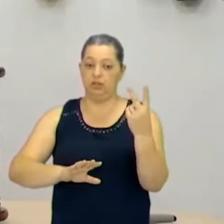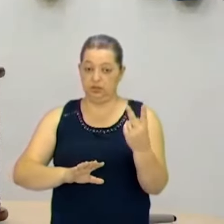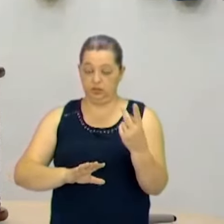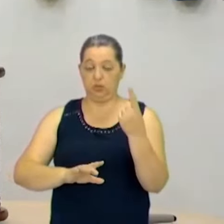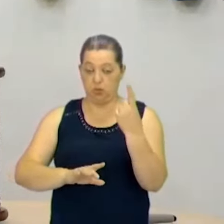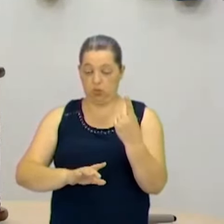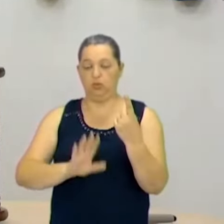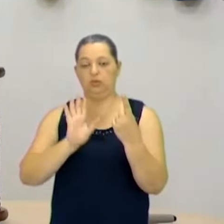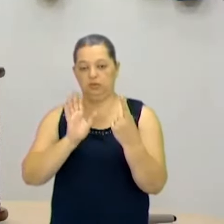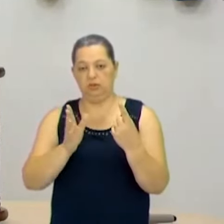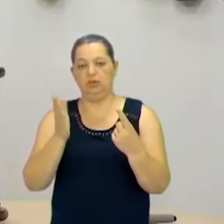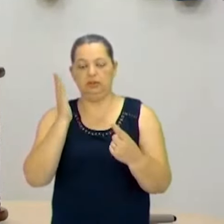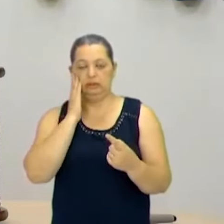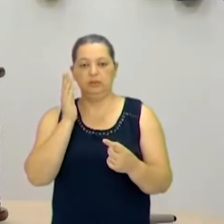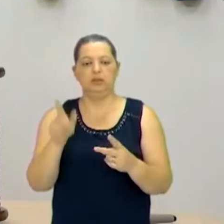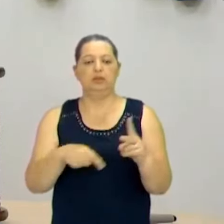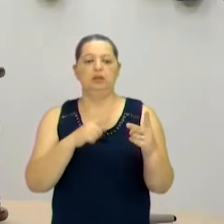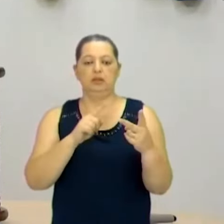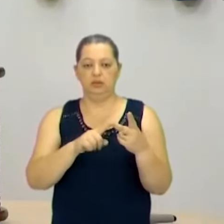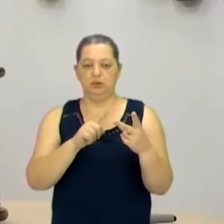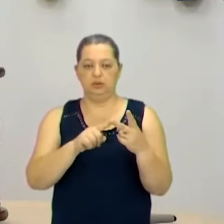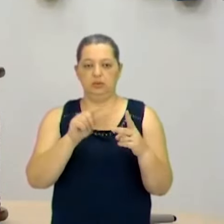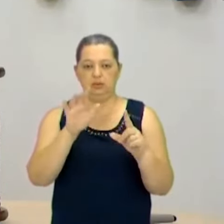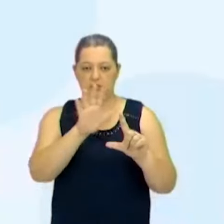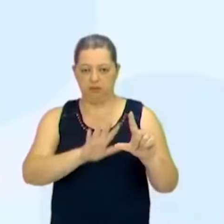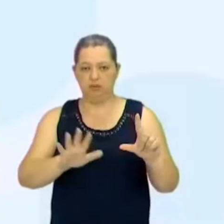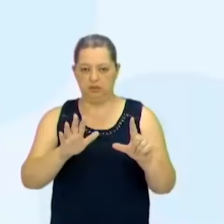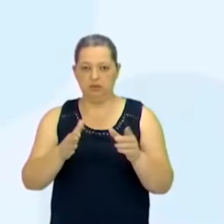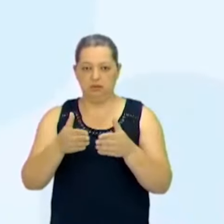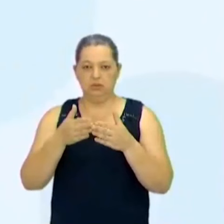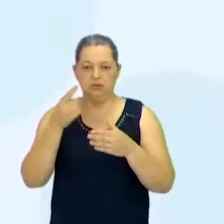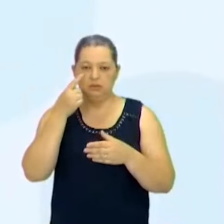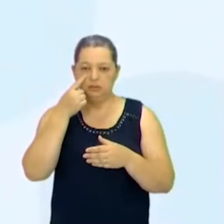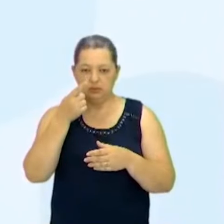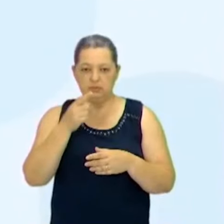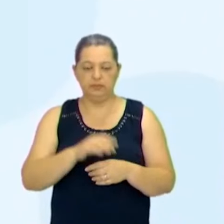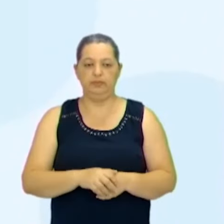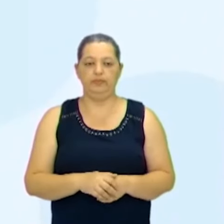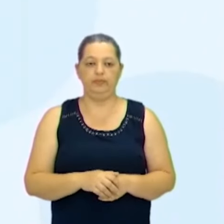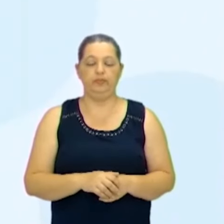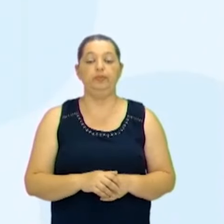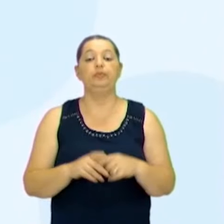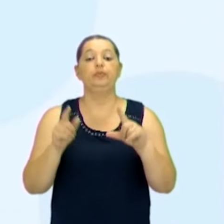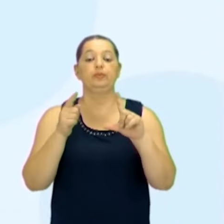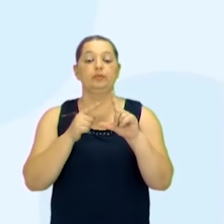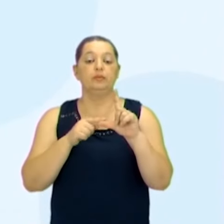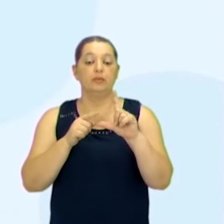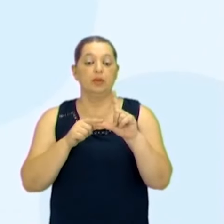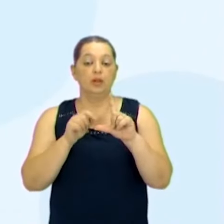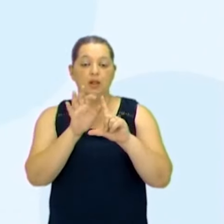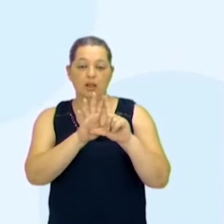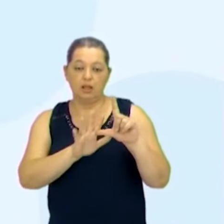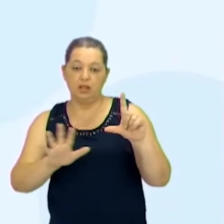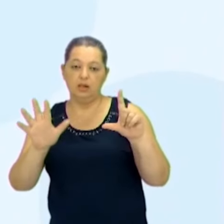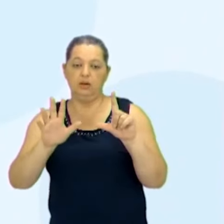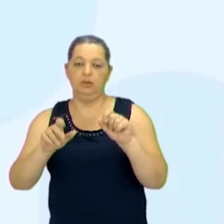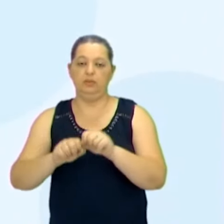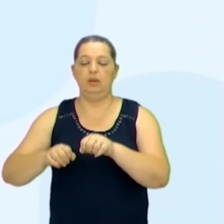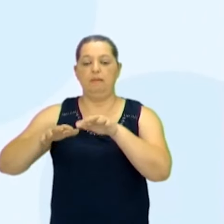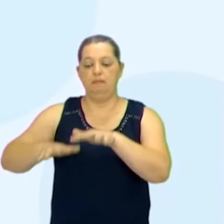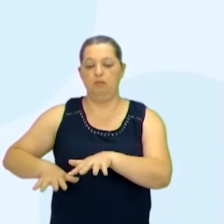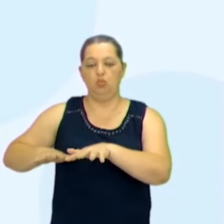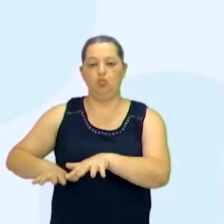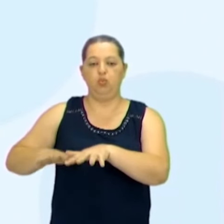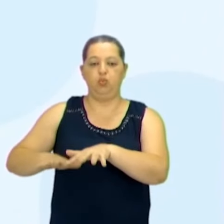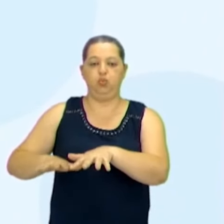que até vou pedir para pôr na tela. Dá uma olhadinha lá. Na imagem 2, ali na marcha pelas vítimas do ataque ao